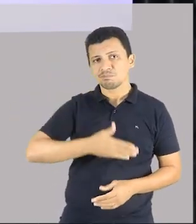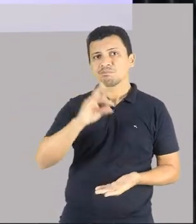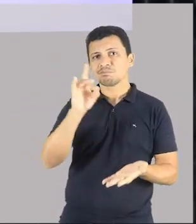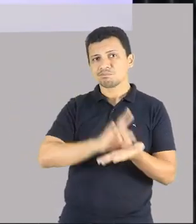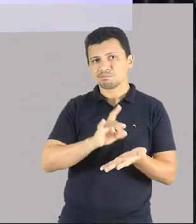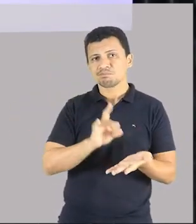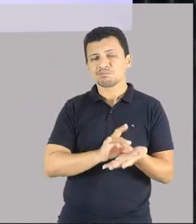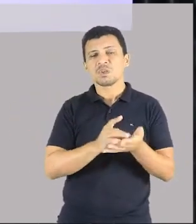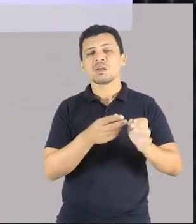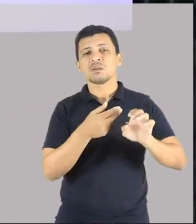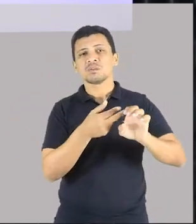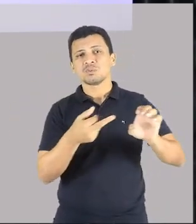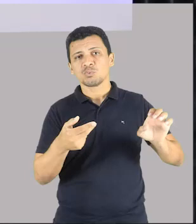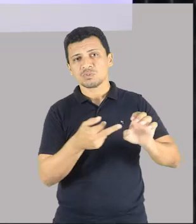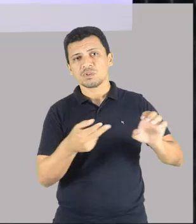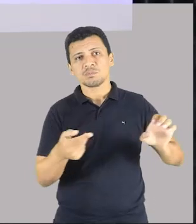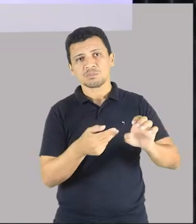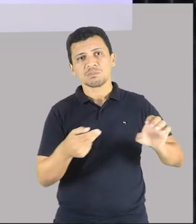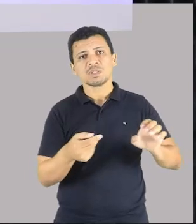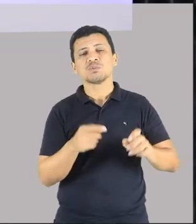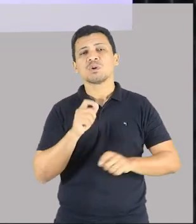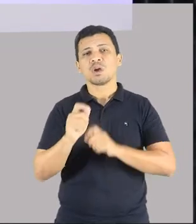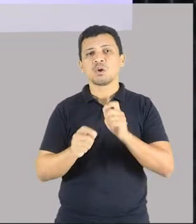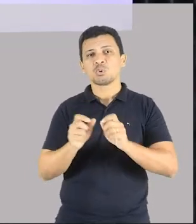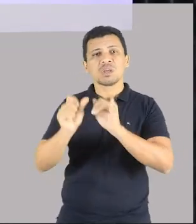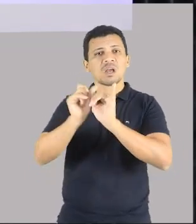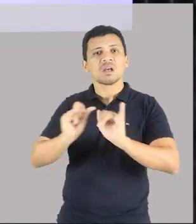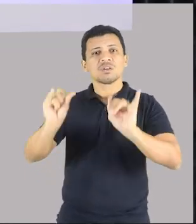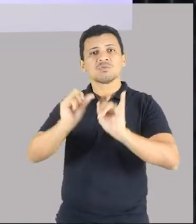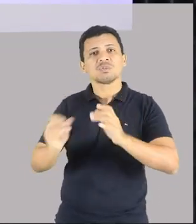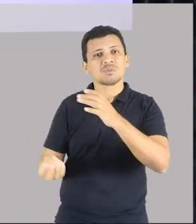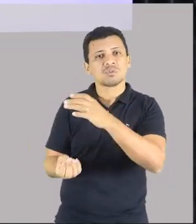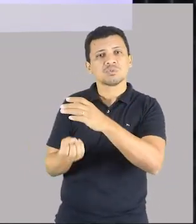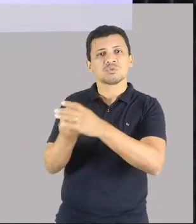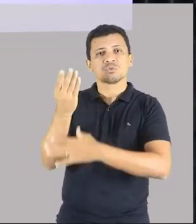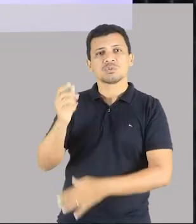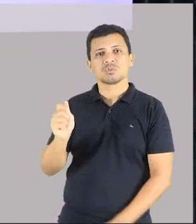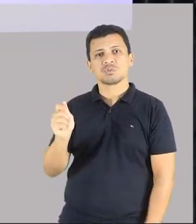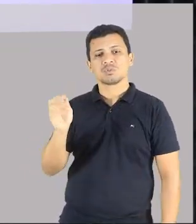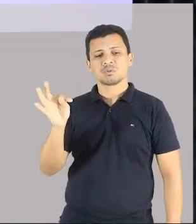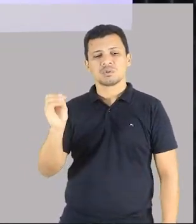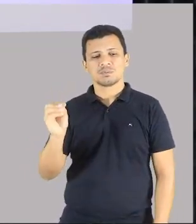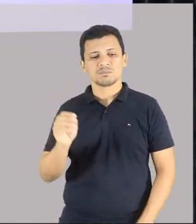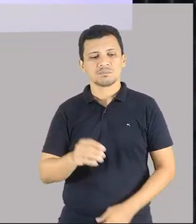dos elementos que ensejaram a sua edição, a sua criação.